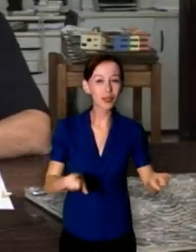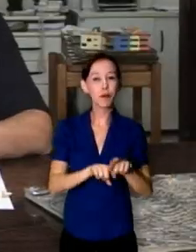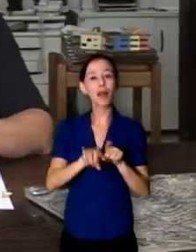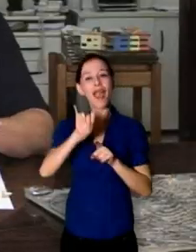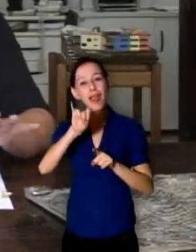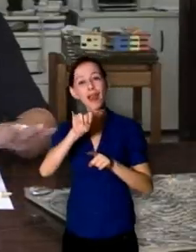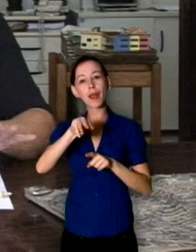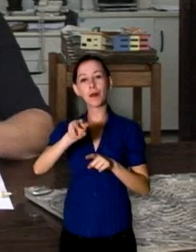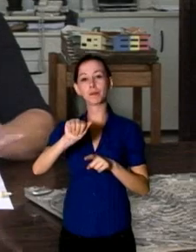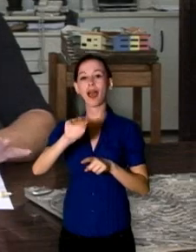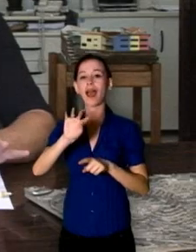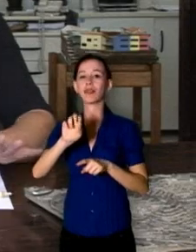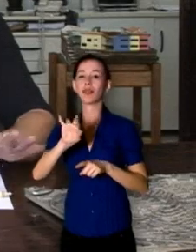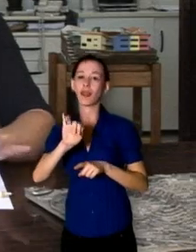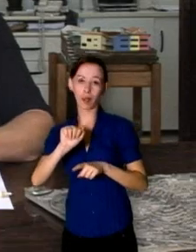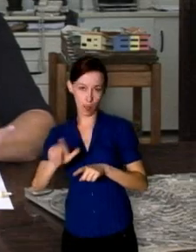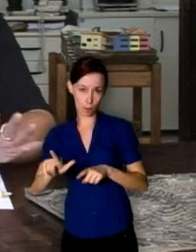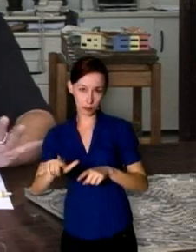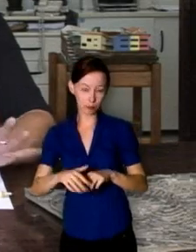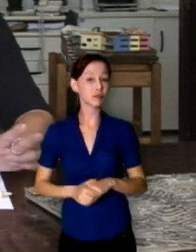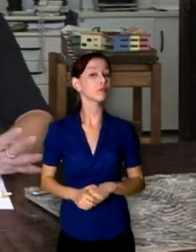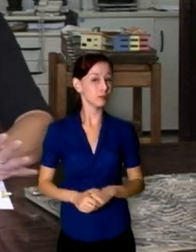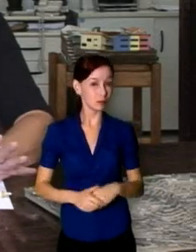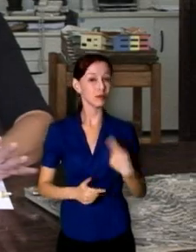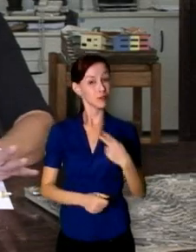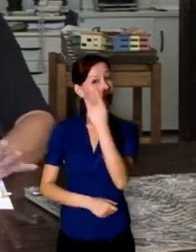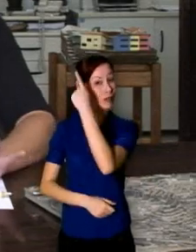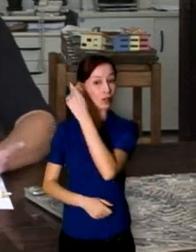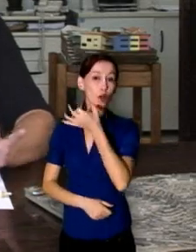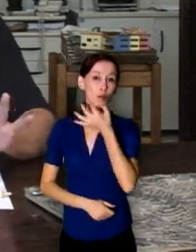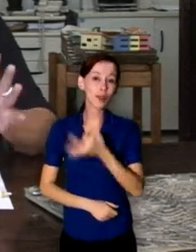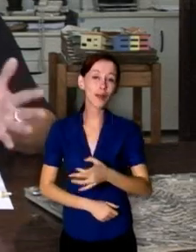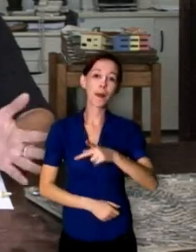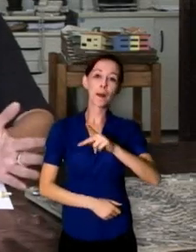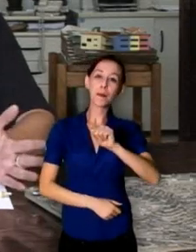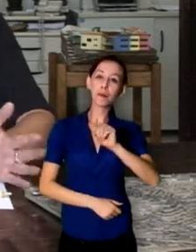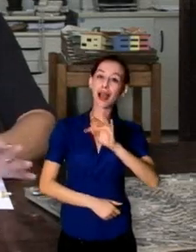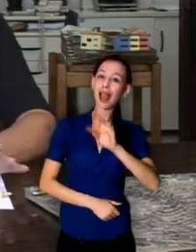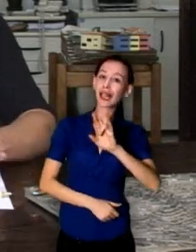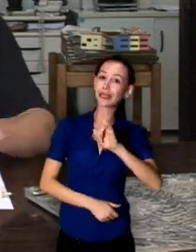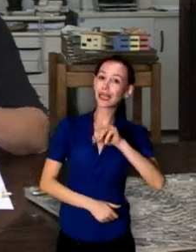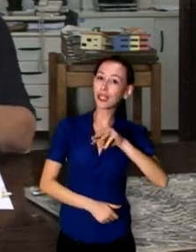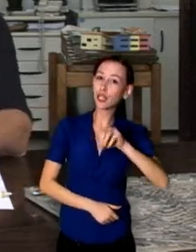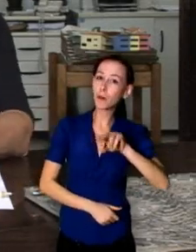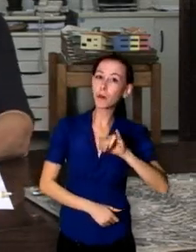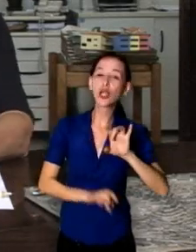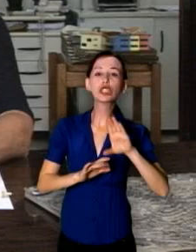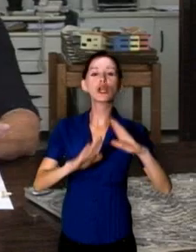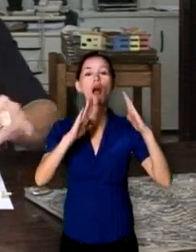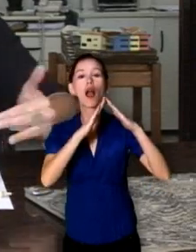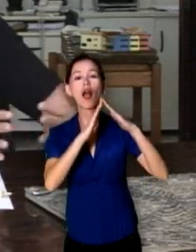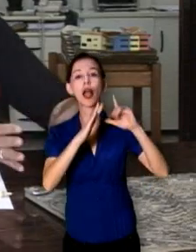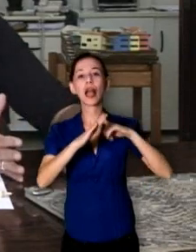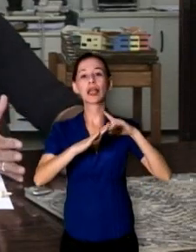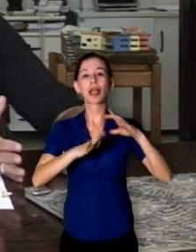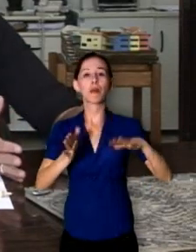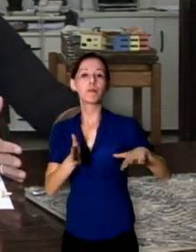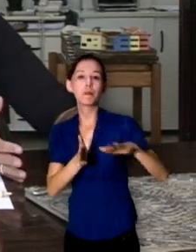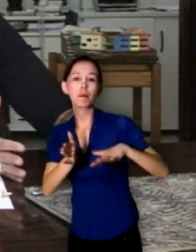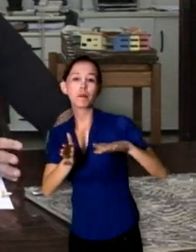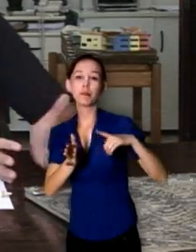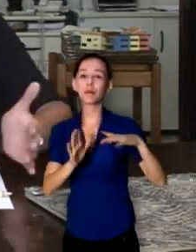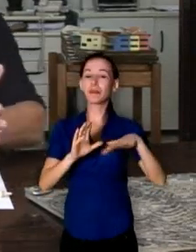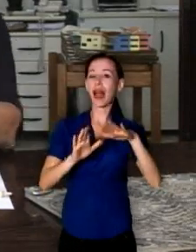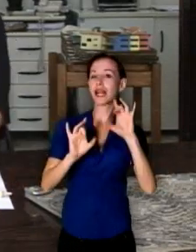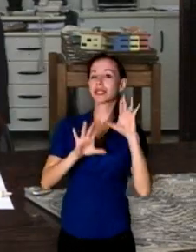patrimônio, para mim, ele está muito relacionado com toda a questão ambiental. Ele não é só uma arquitetura, ele não é só um prédio, ele não é só uma